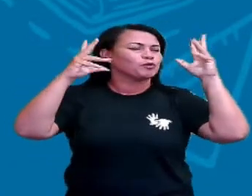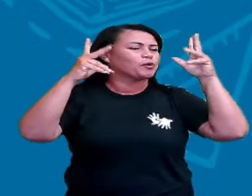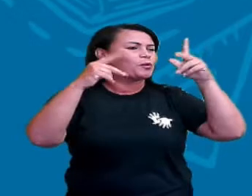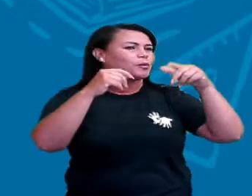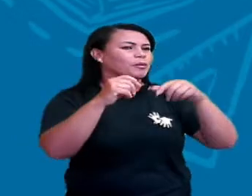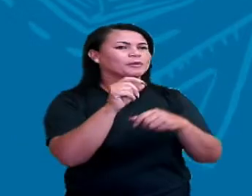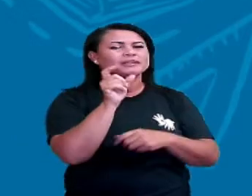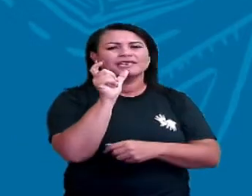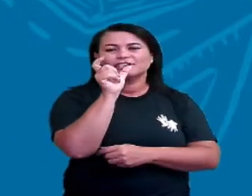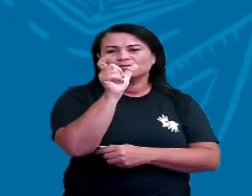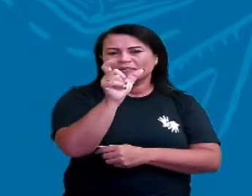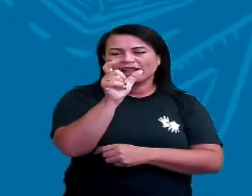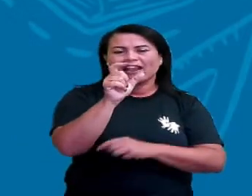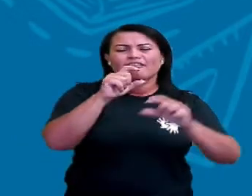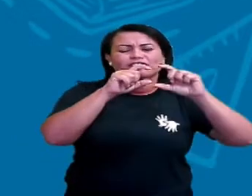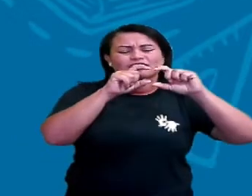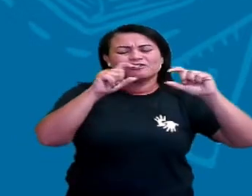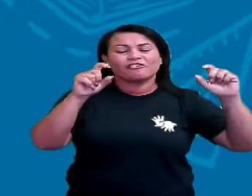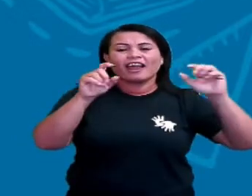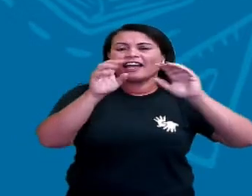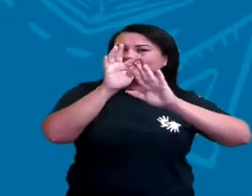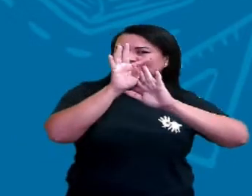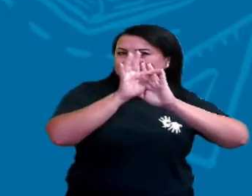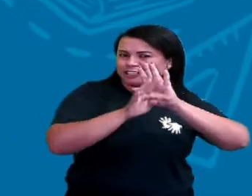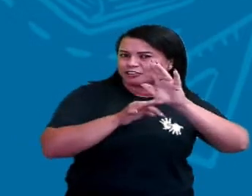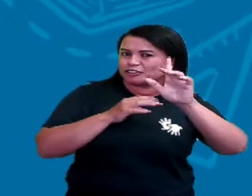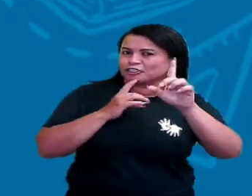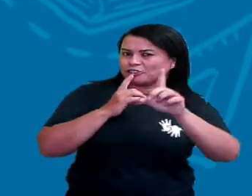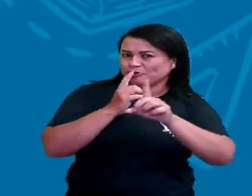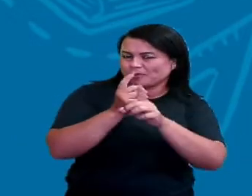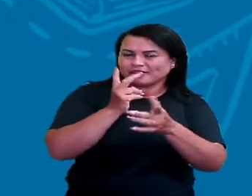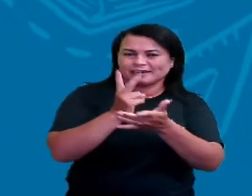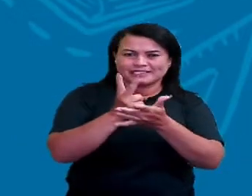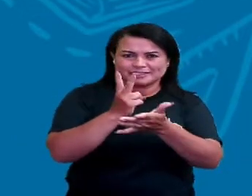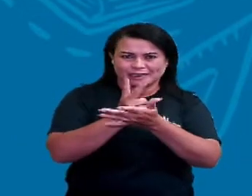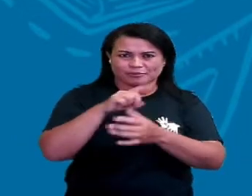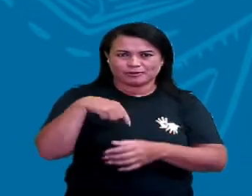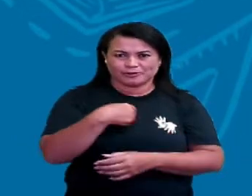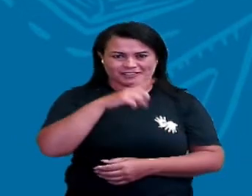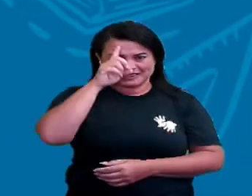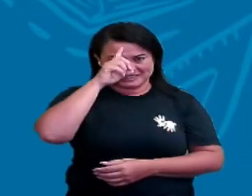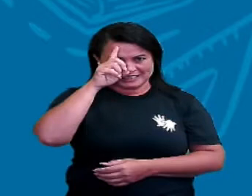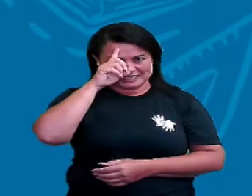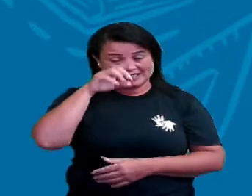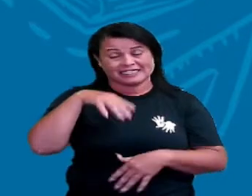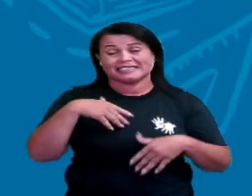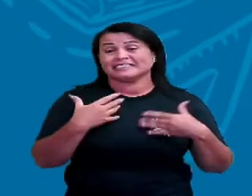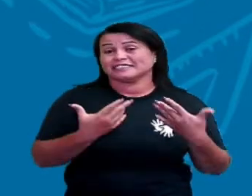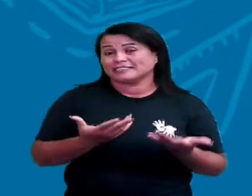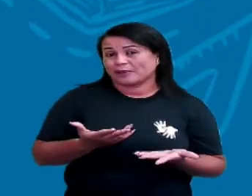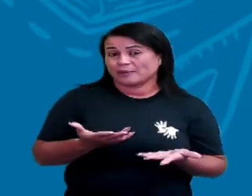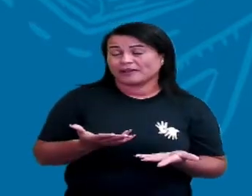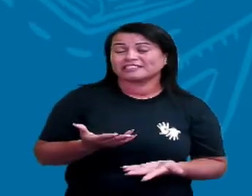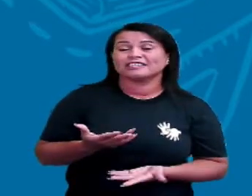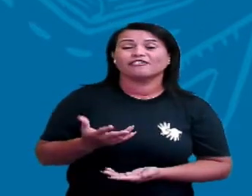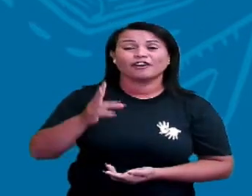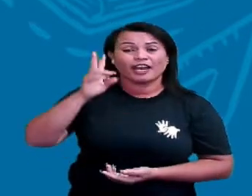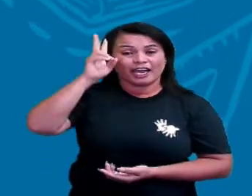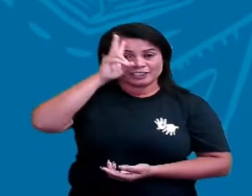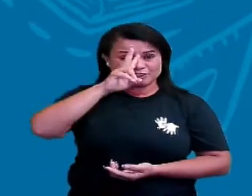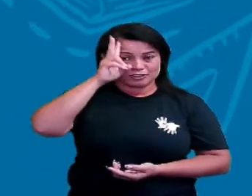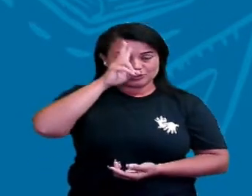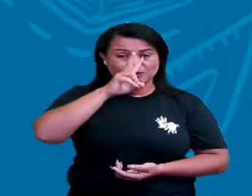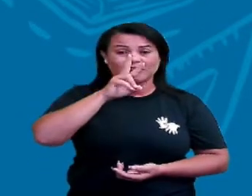palavras, frases e textos que a gente encontra no nosso dia a dia, né? Então essa foi a história da Ruth